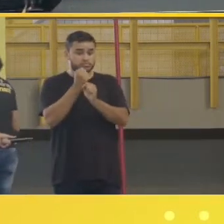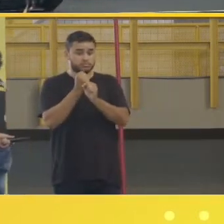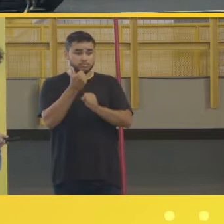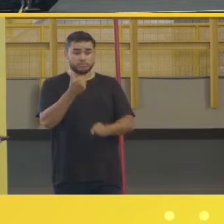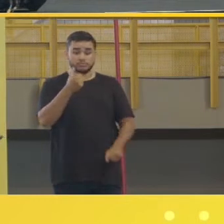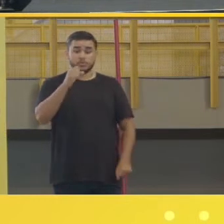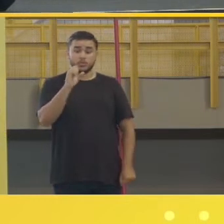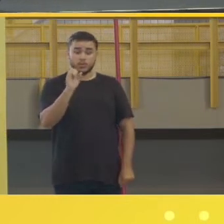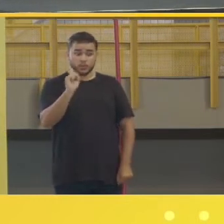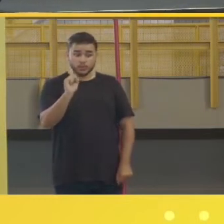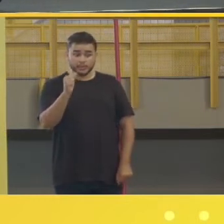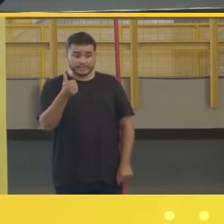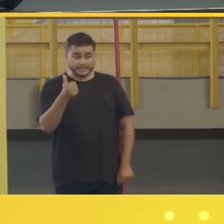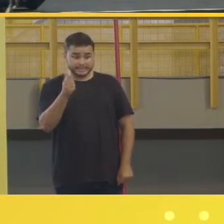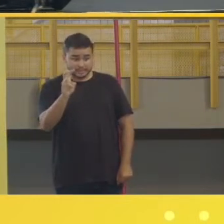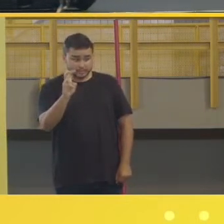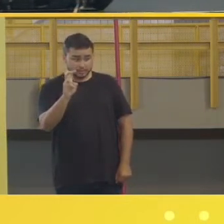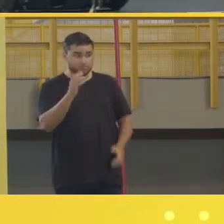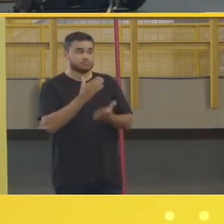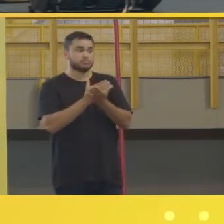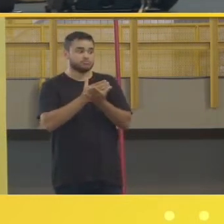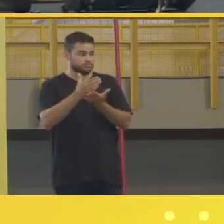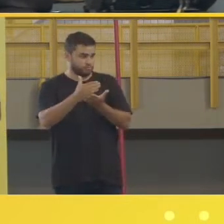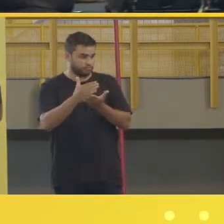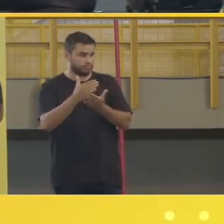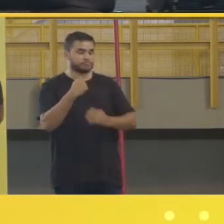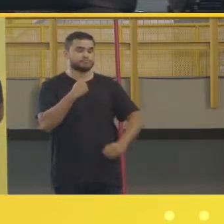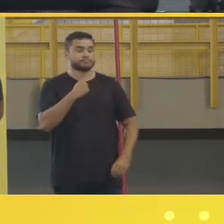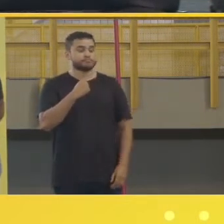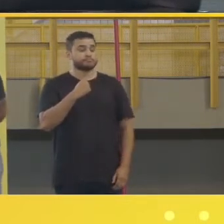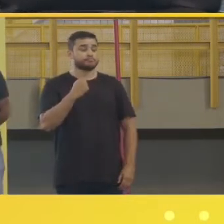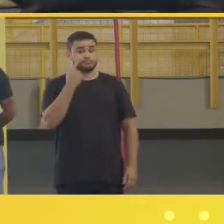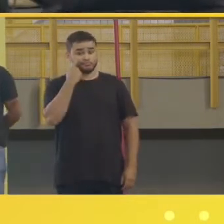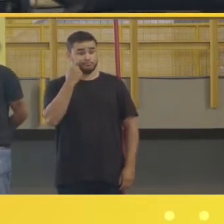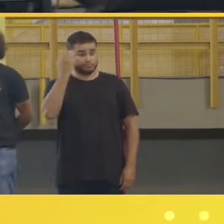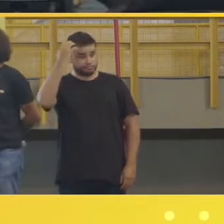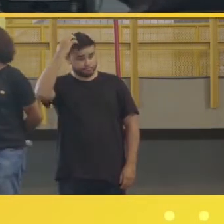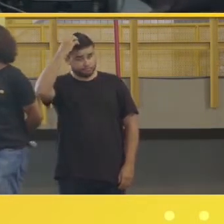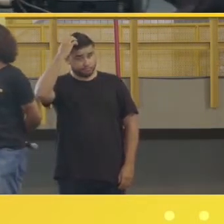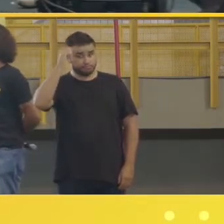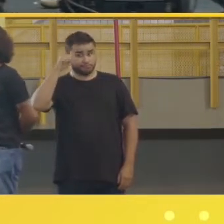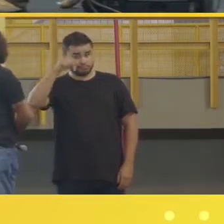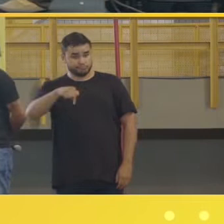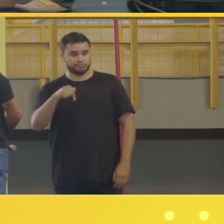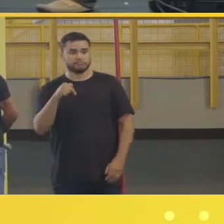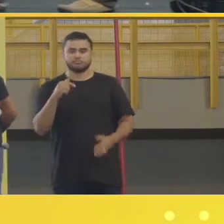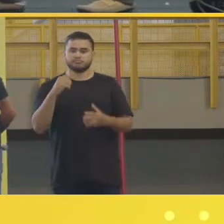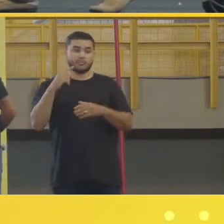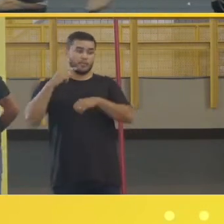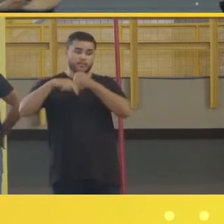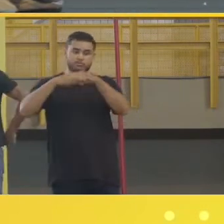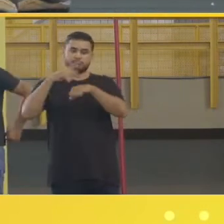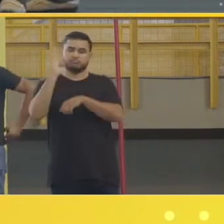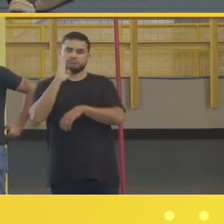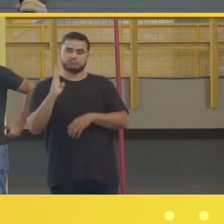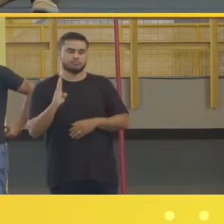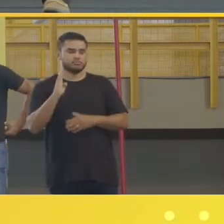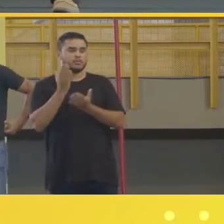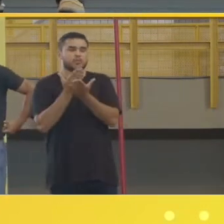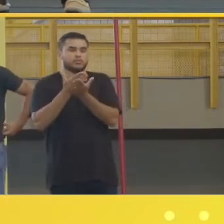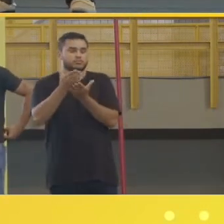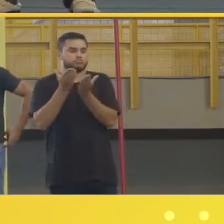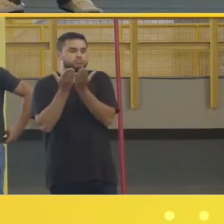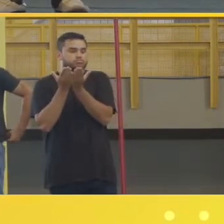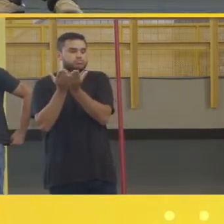1815, nós nos tornamos Reino Unido. Primeiro passo, Brasil abre os portos. Segundo passo, Reino